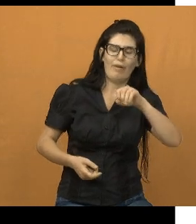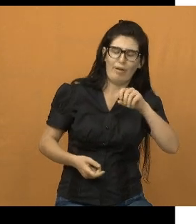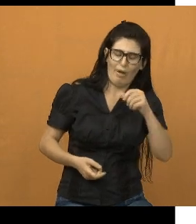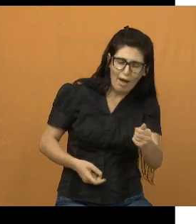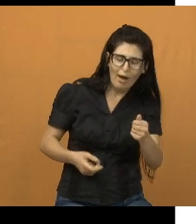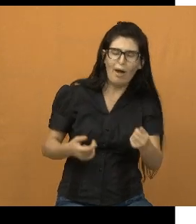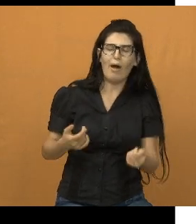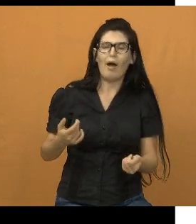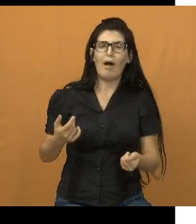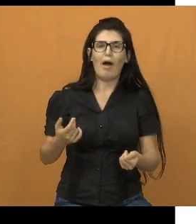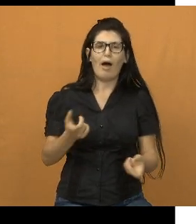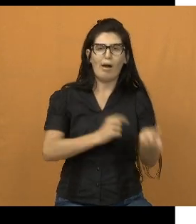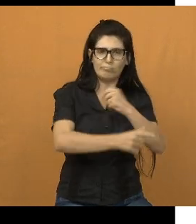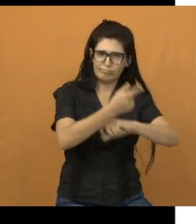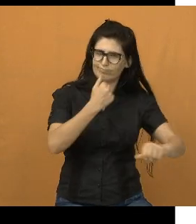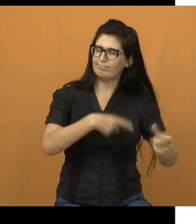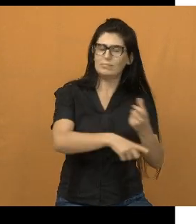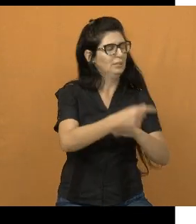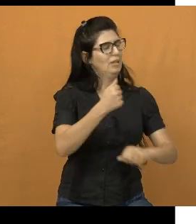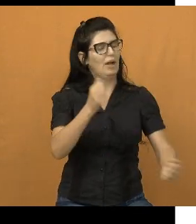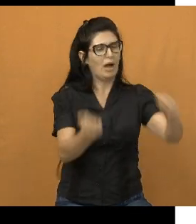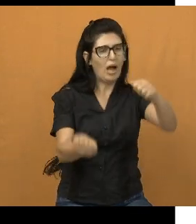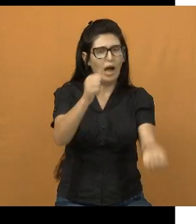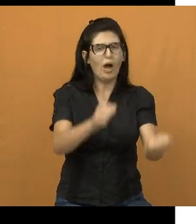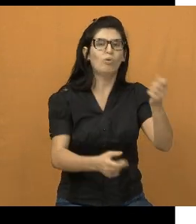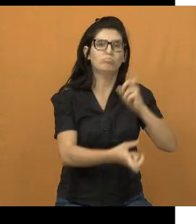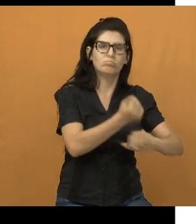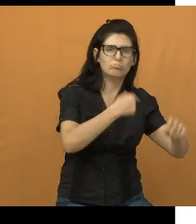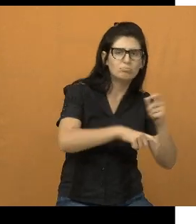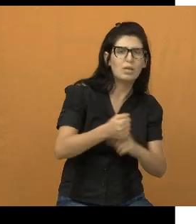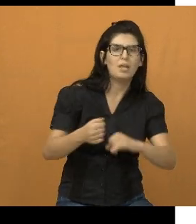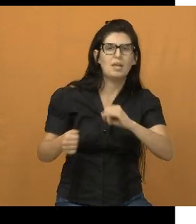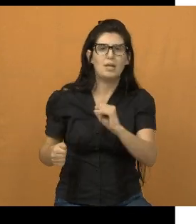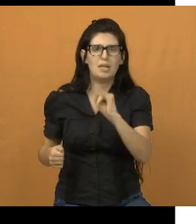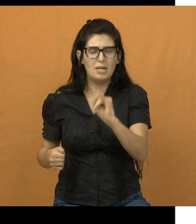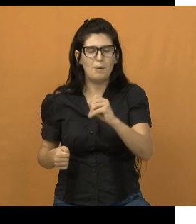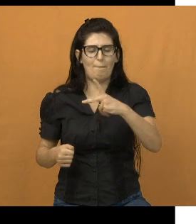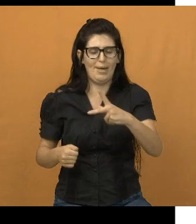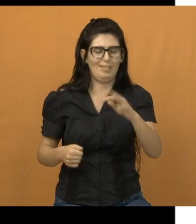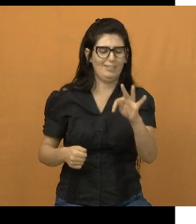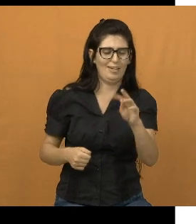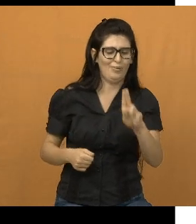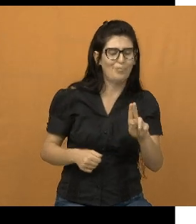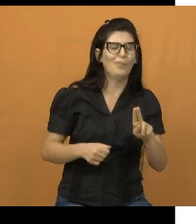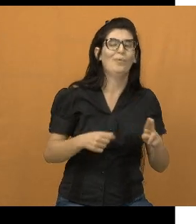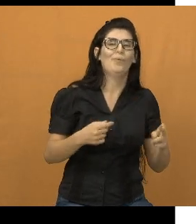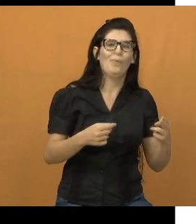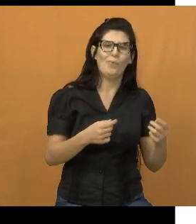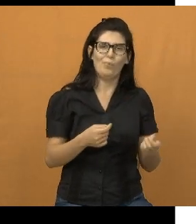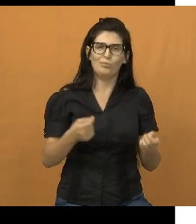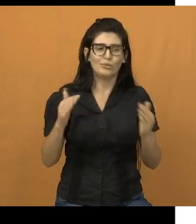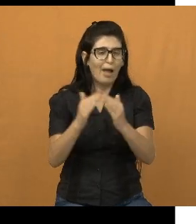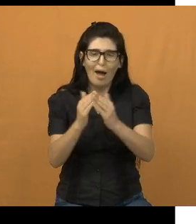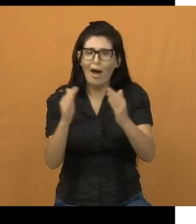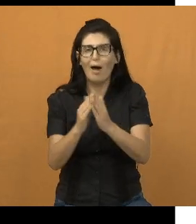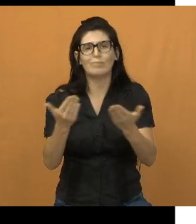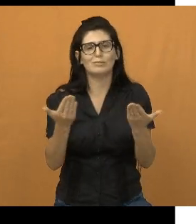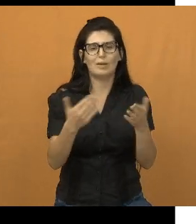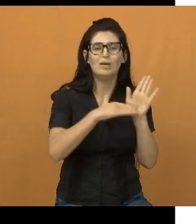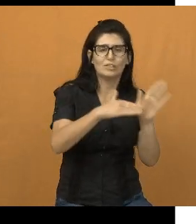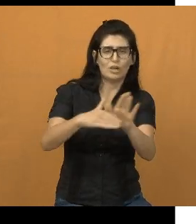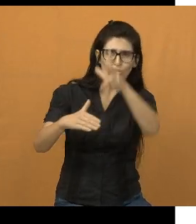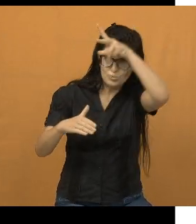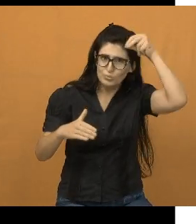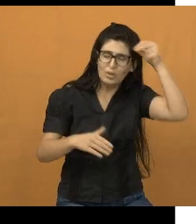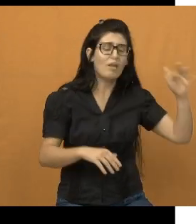ISS. O estadual está com, no quadrimestre, R$394 mil apenas, e o